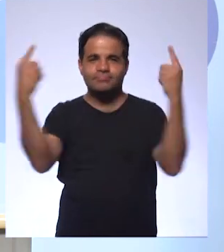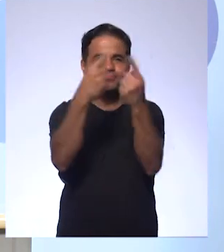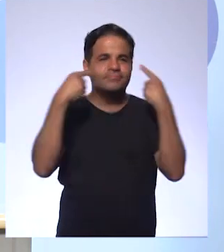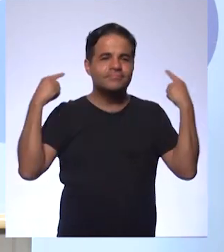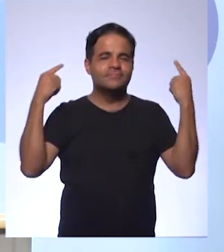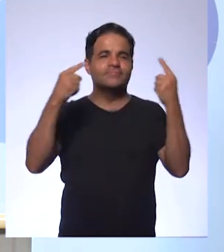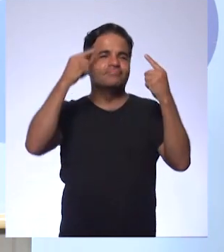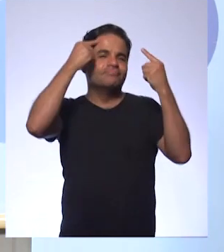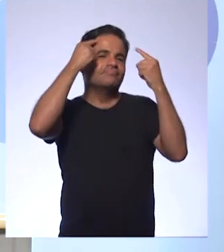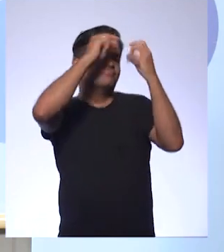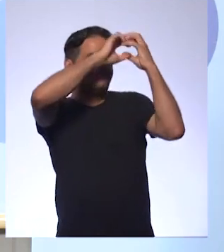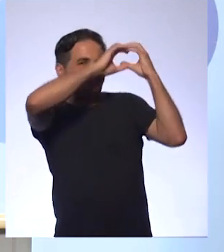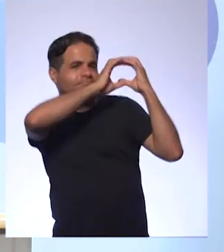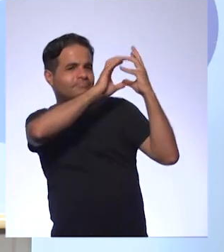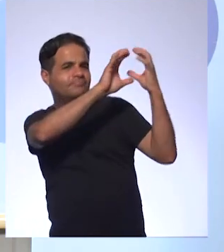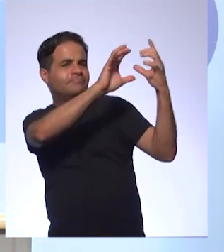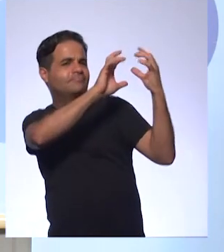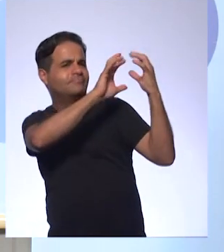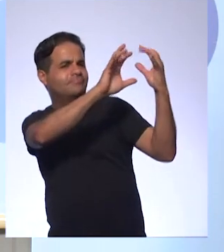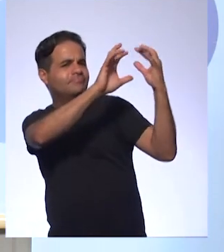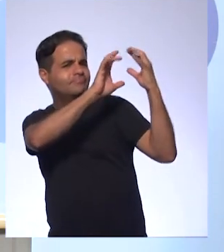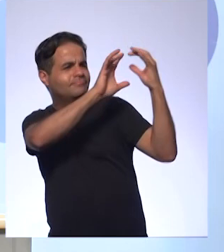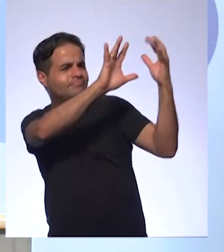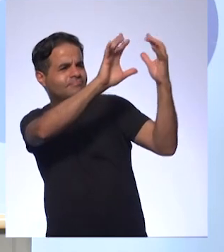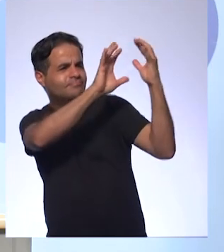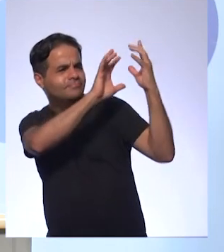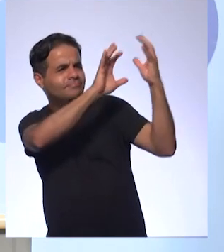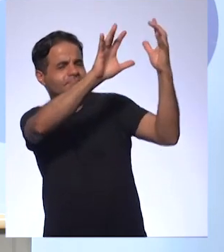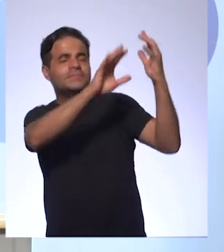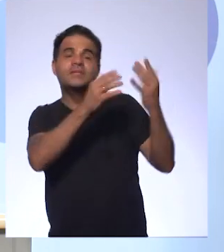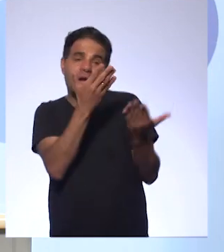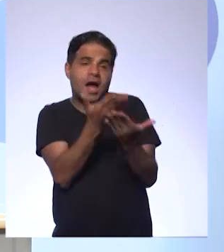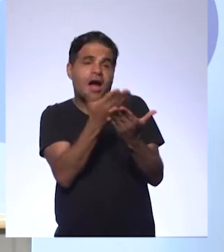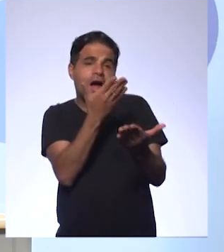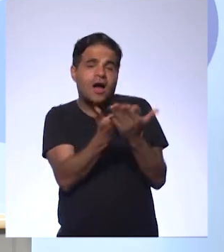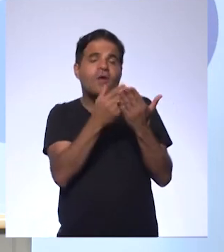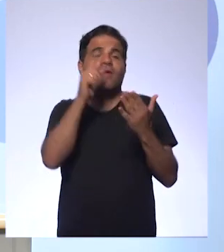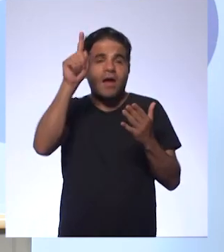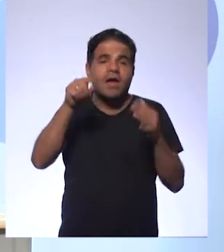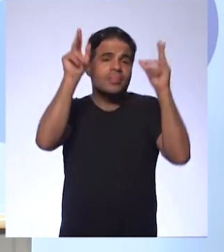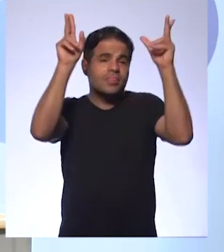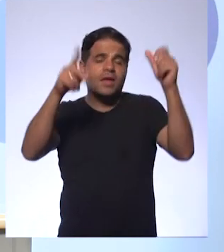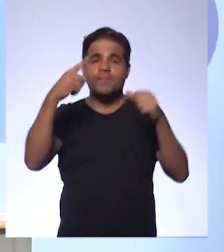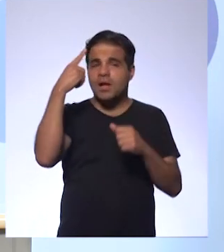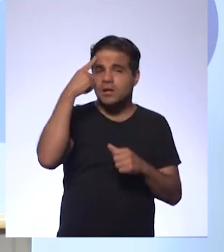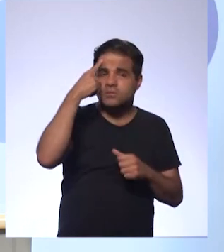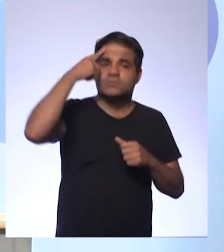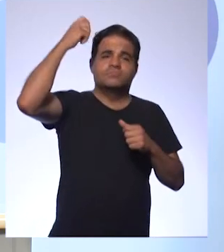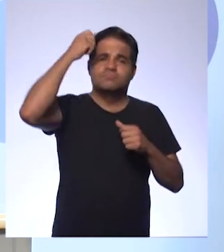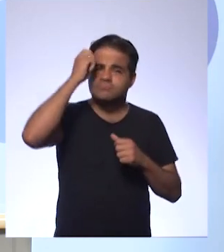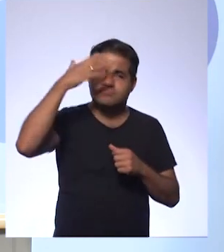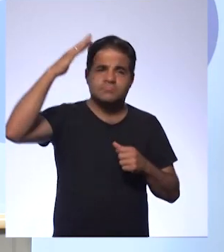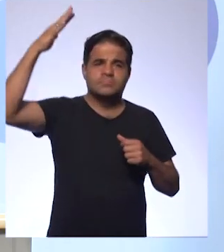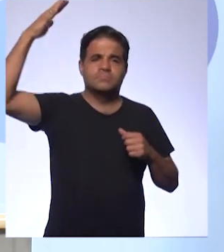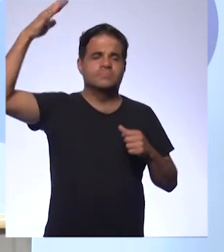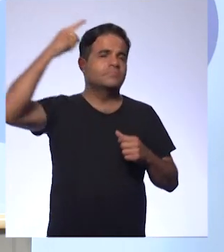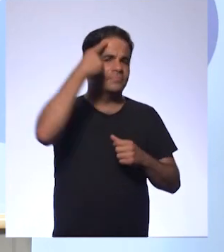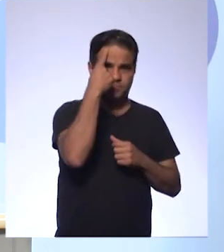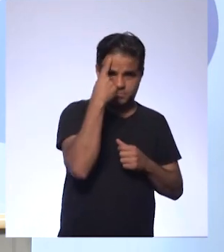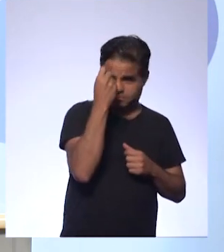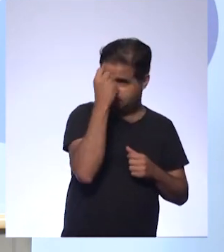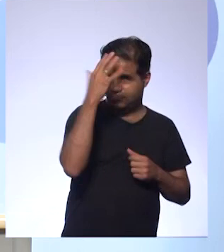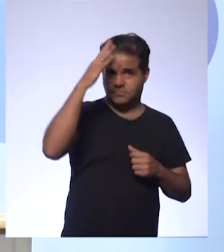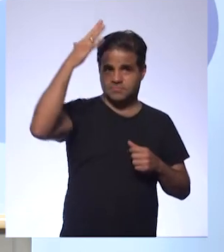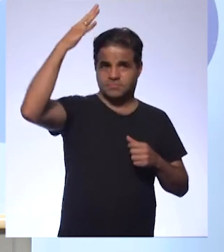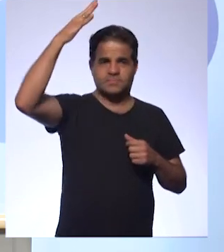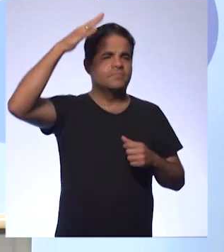nossa cognição, porque a aula é sobre o iluminismo, não é isso, professora Luíse? E é um Exatamente. período muito importante para nós